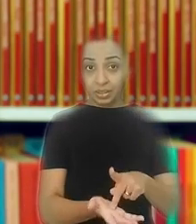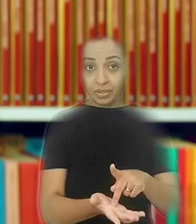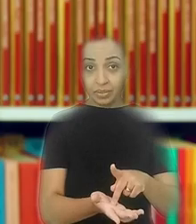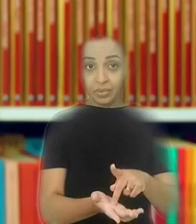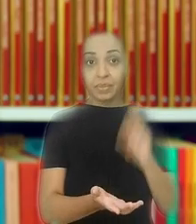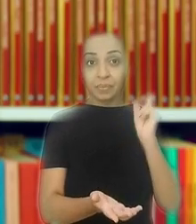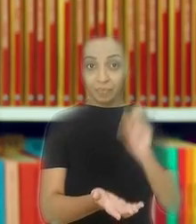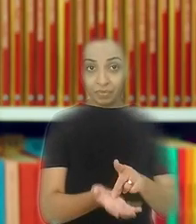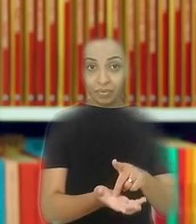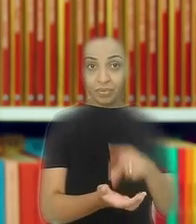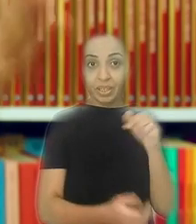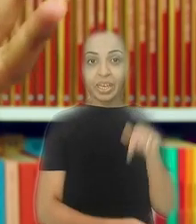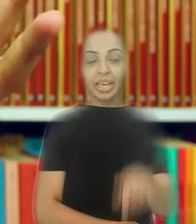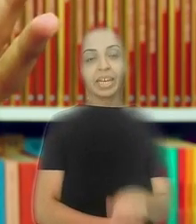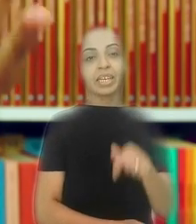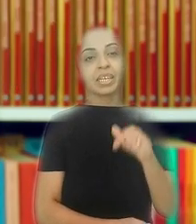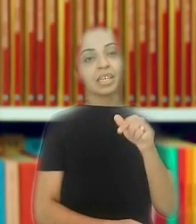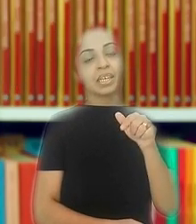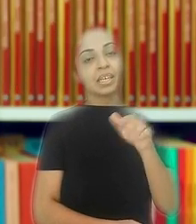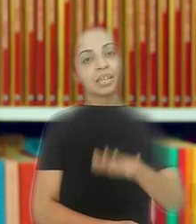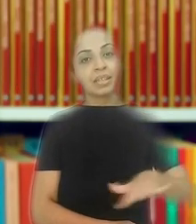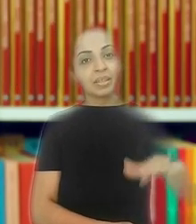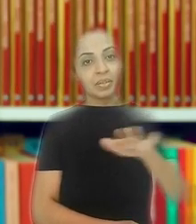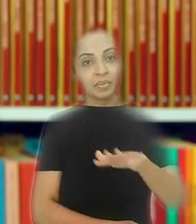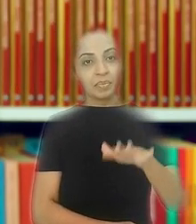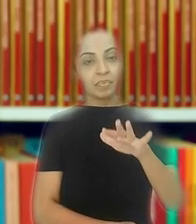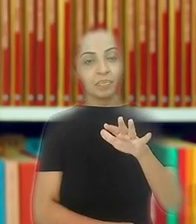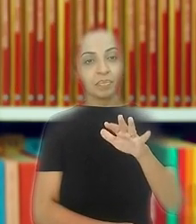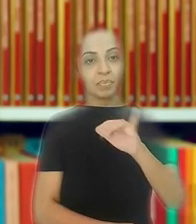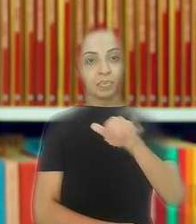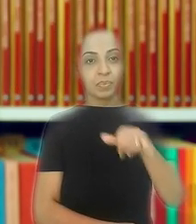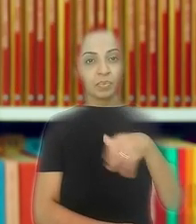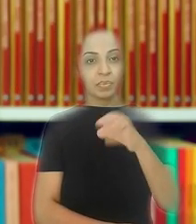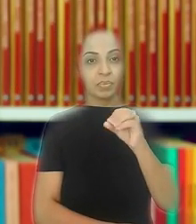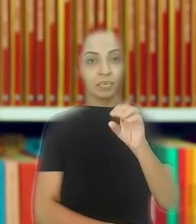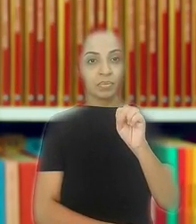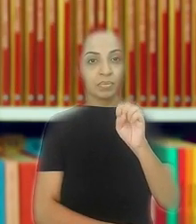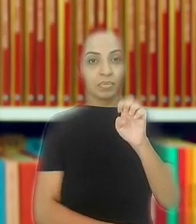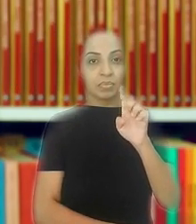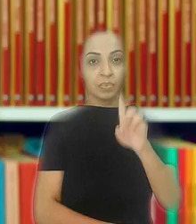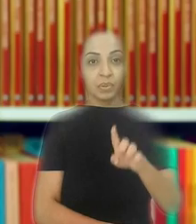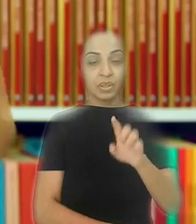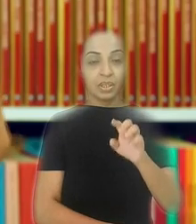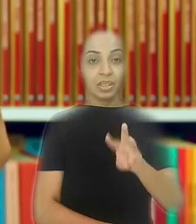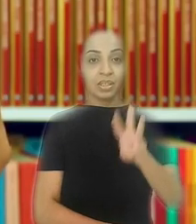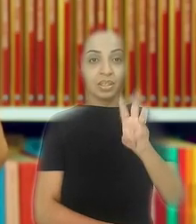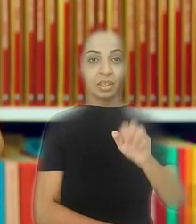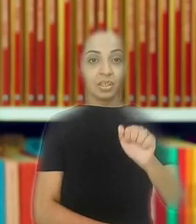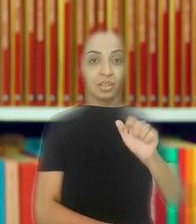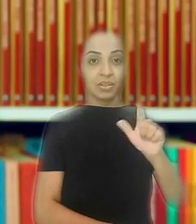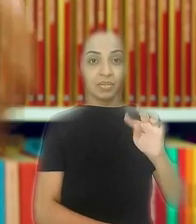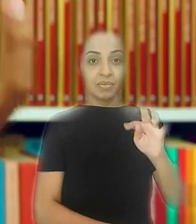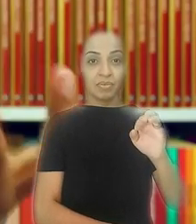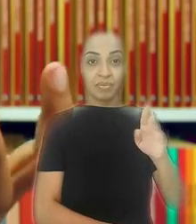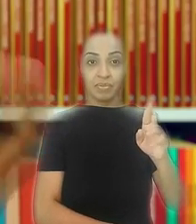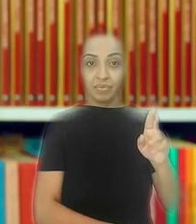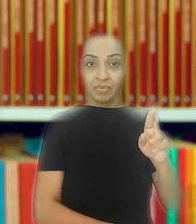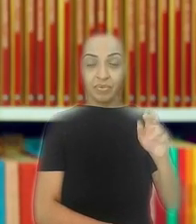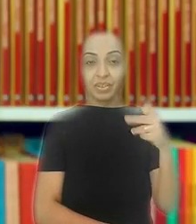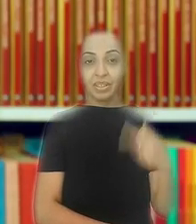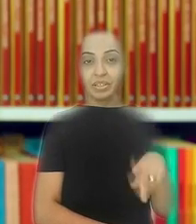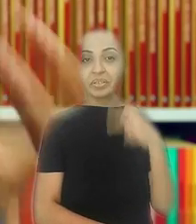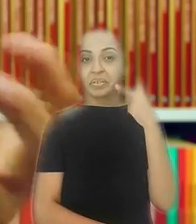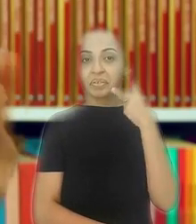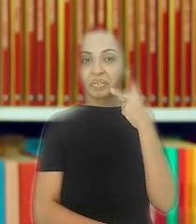um criminoso real aqui no bairro José Walter que é um bairro em que eu tenho traços laços